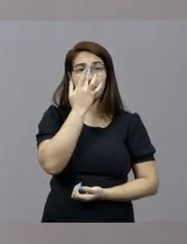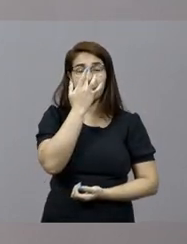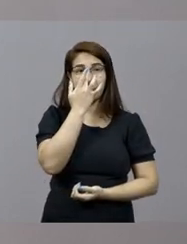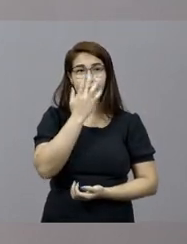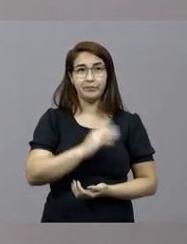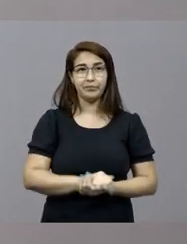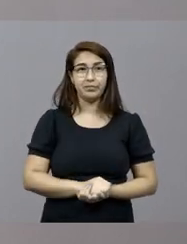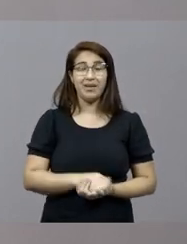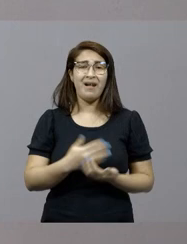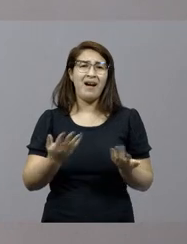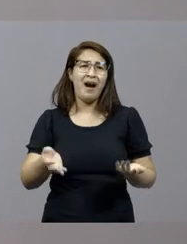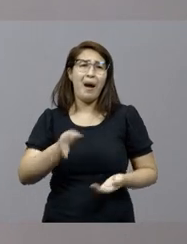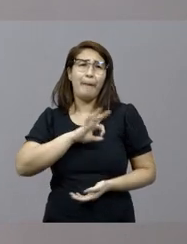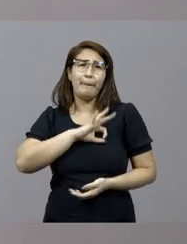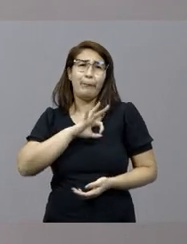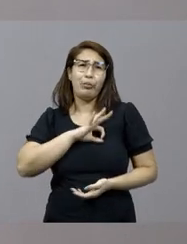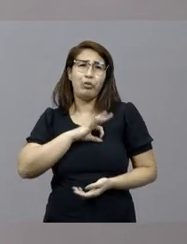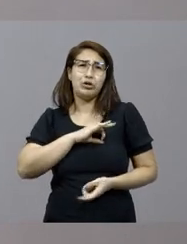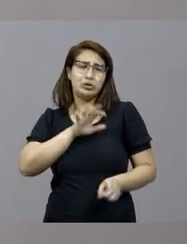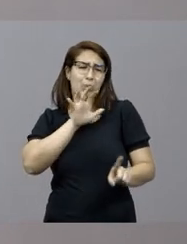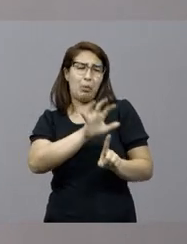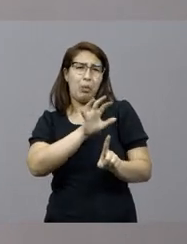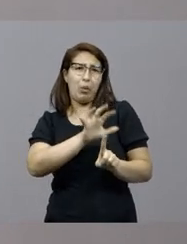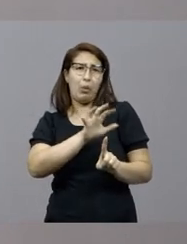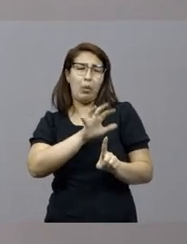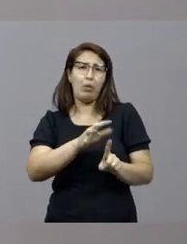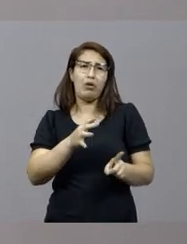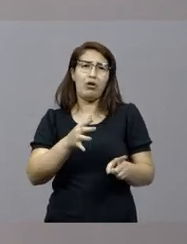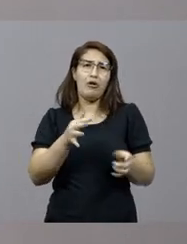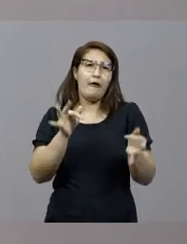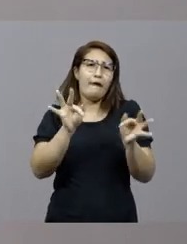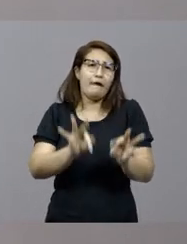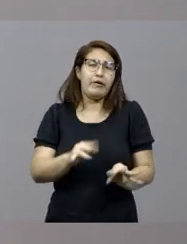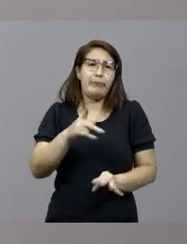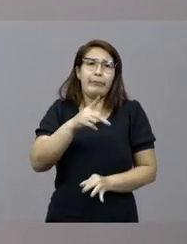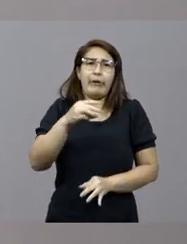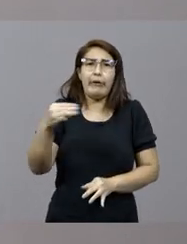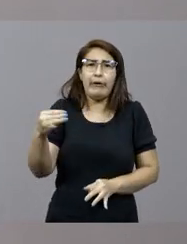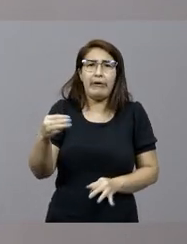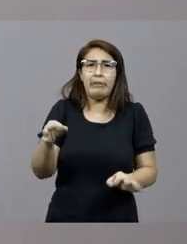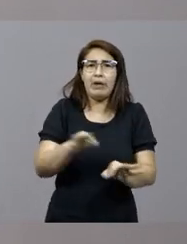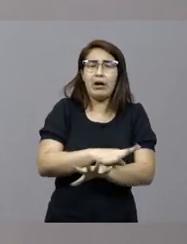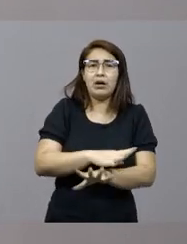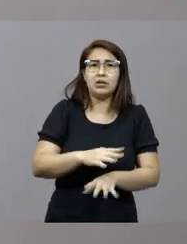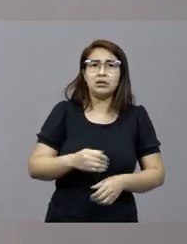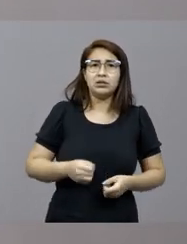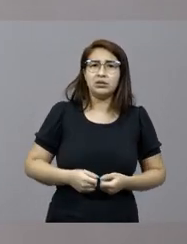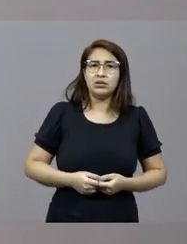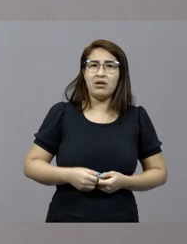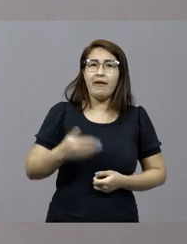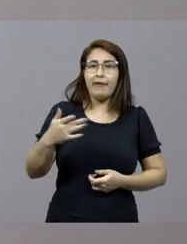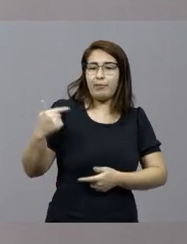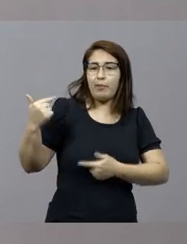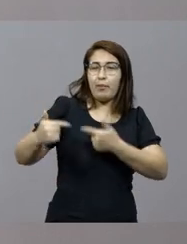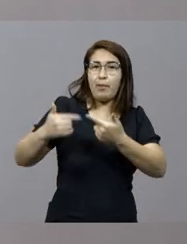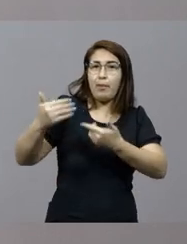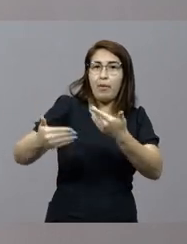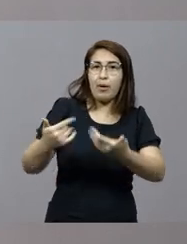Ai, a polícia opressora. Ai, o fim da polícia militar. Geração sem testosterona.